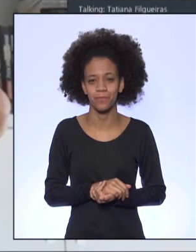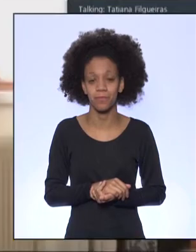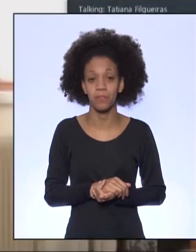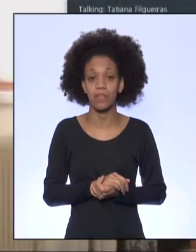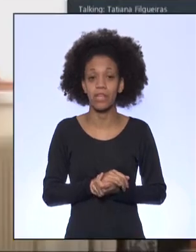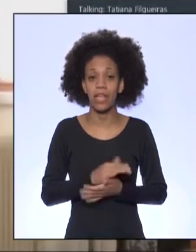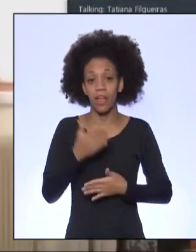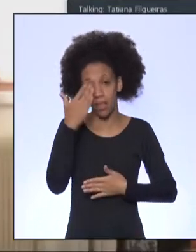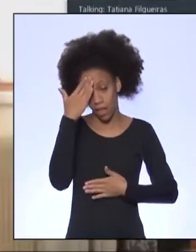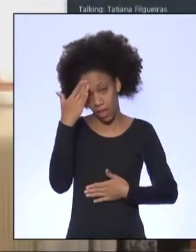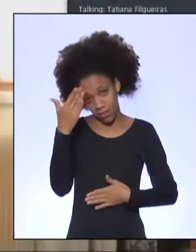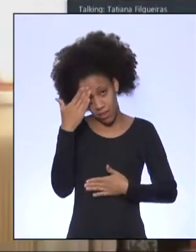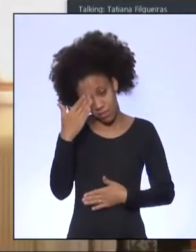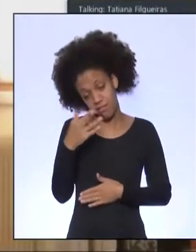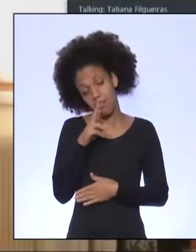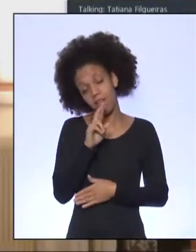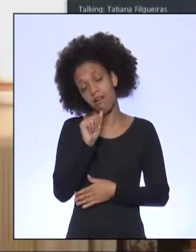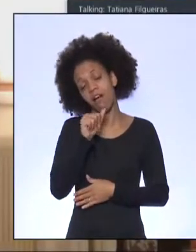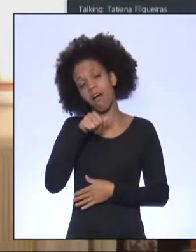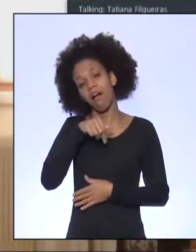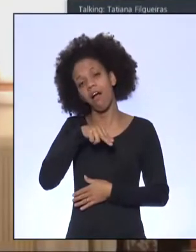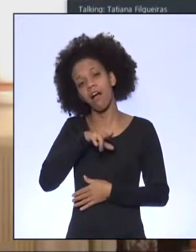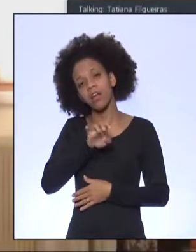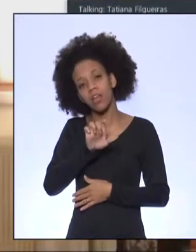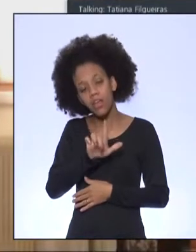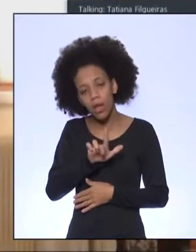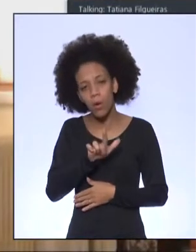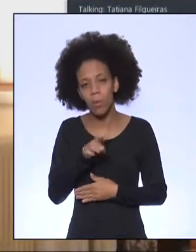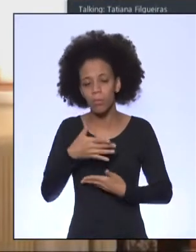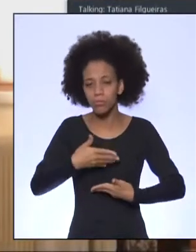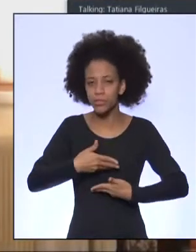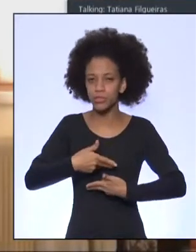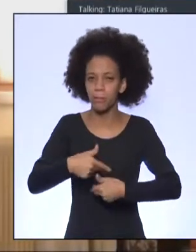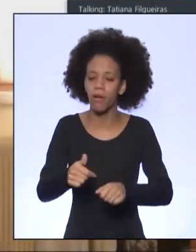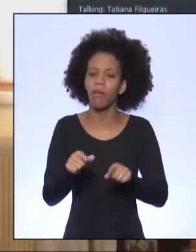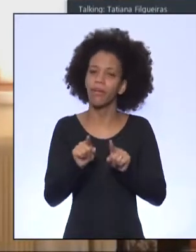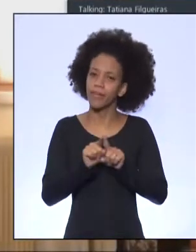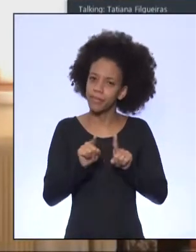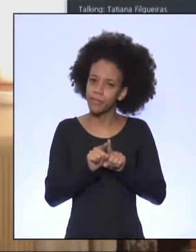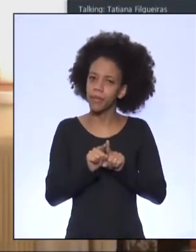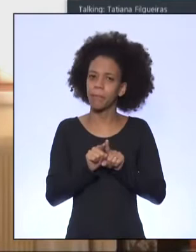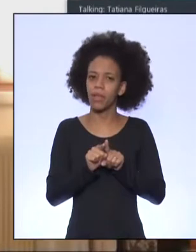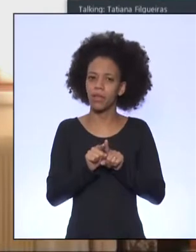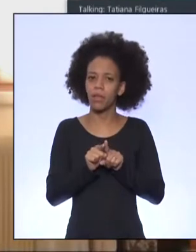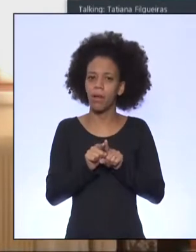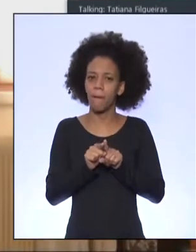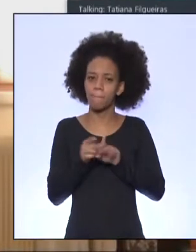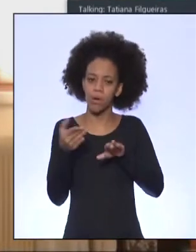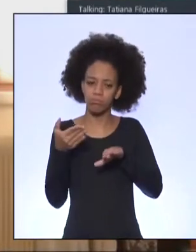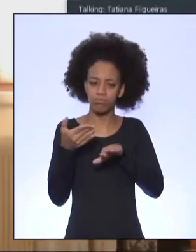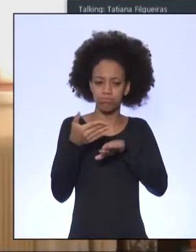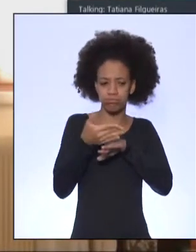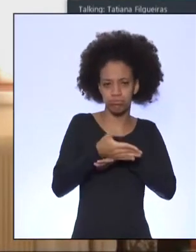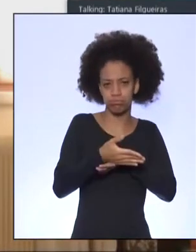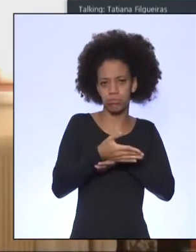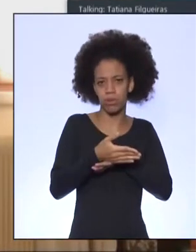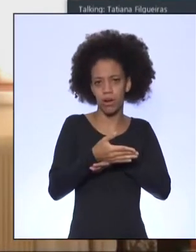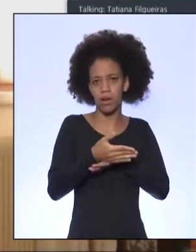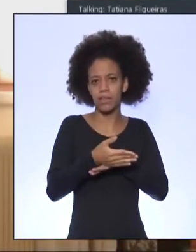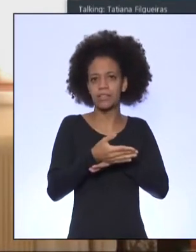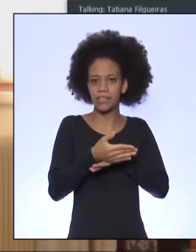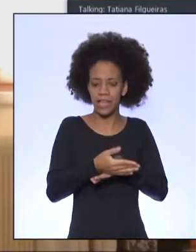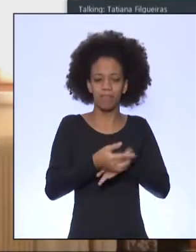Queria agradecer a Raquel pelo convite, mas também por ter sido e ser, né, membro fundadora do